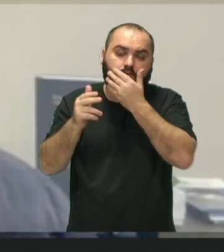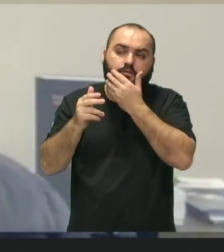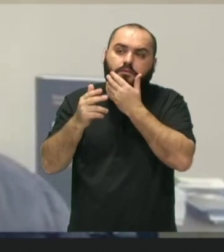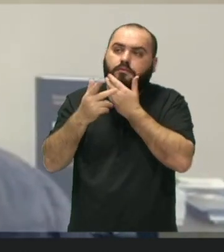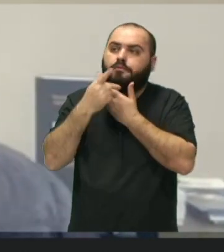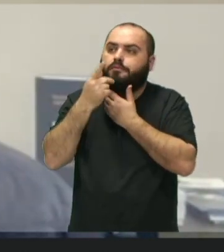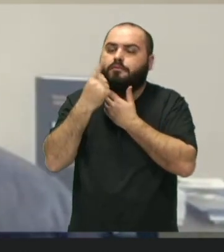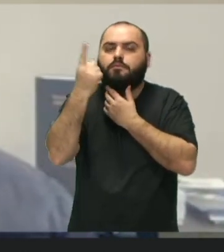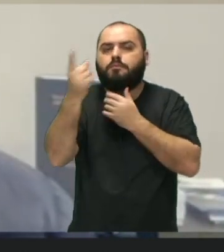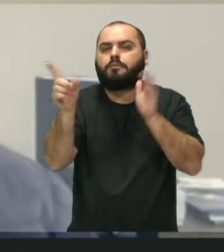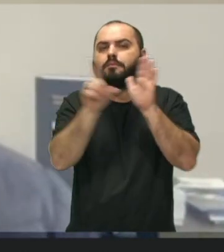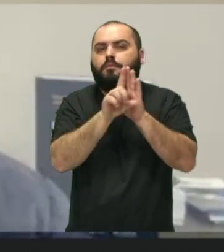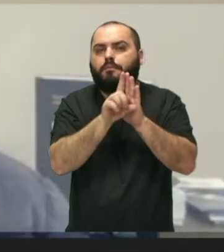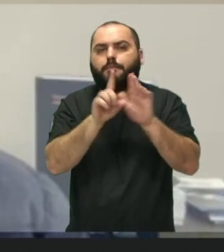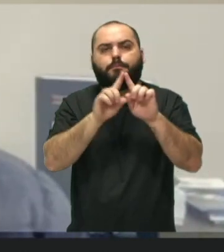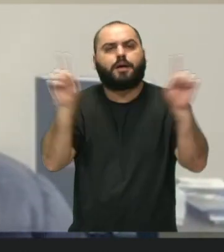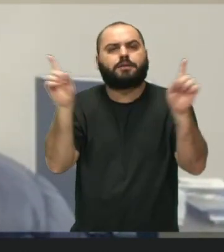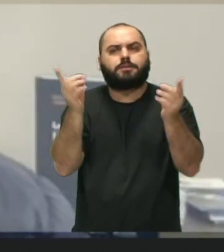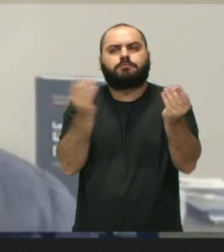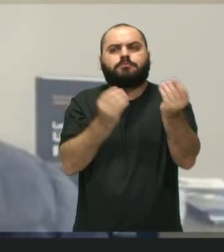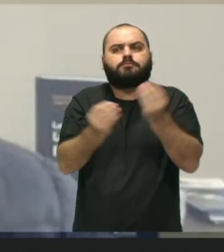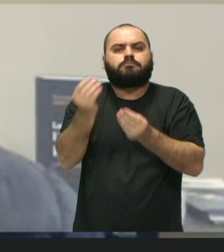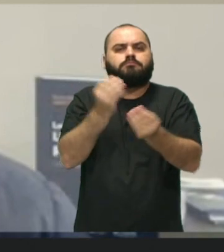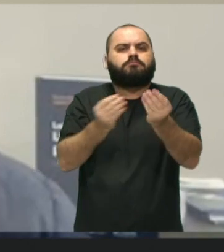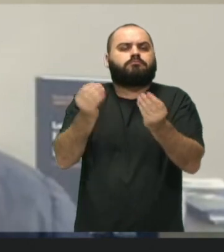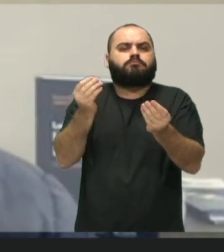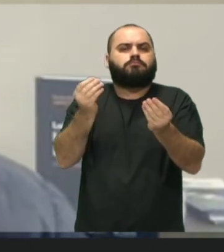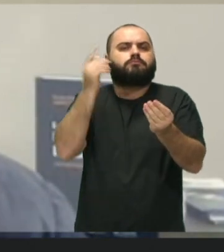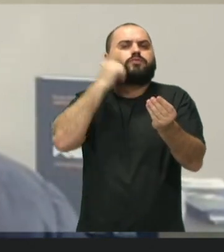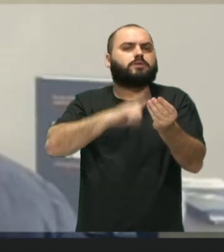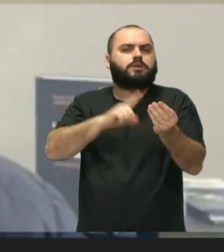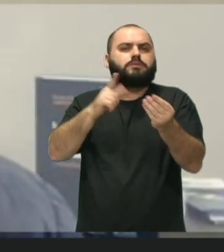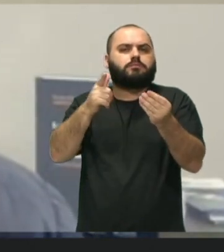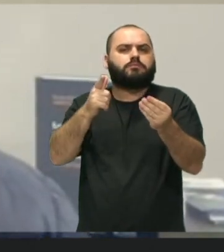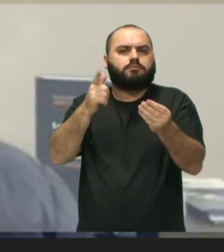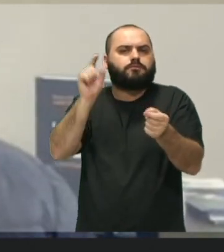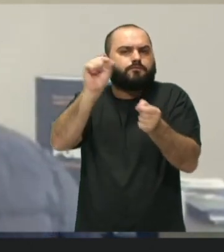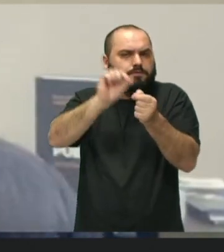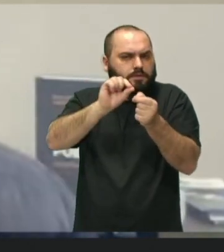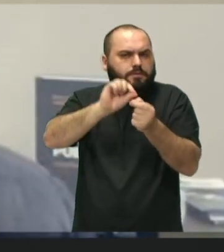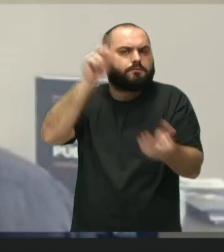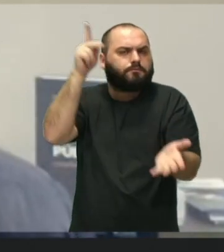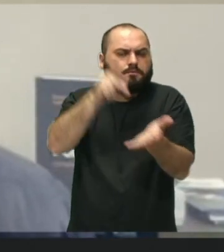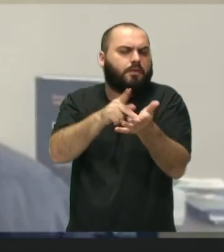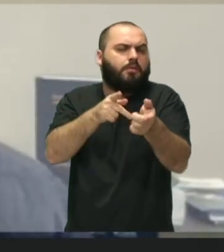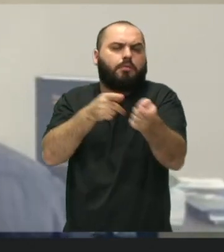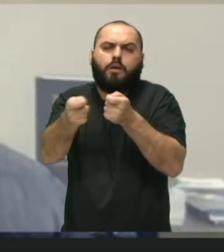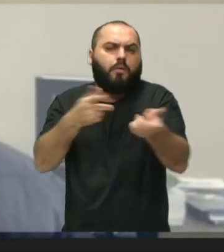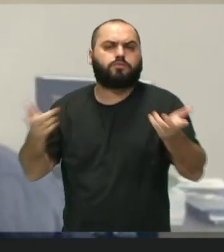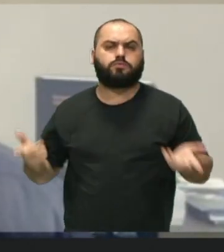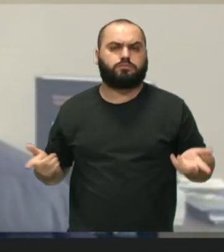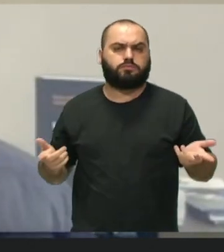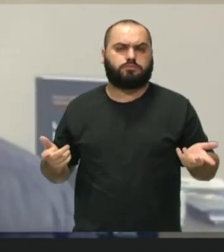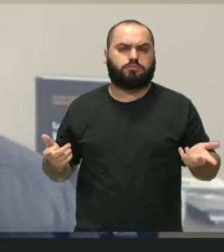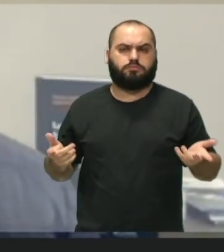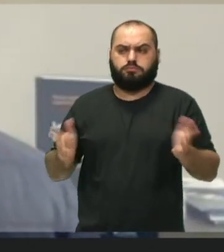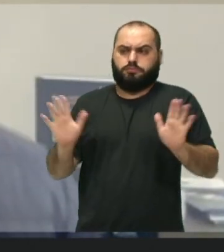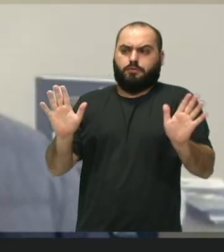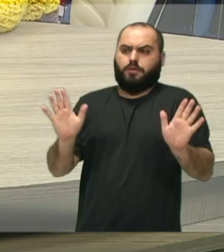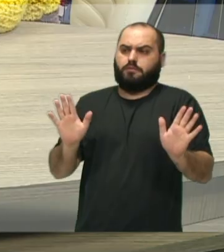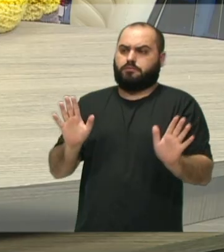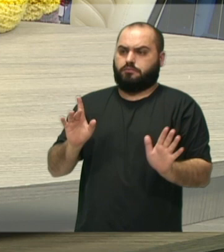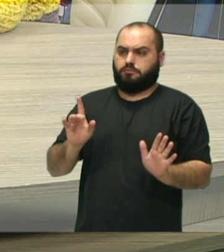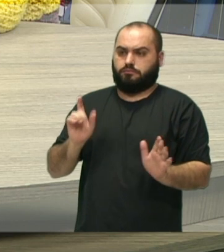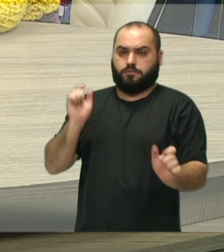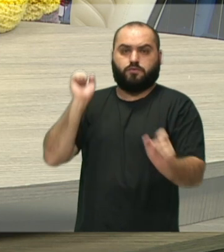lei, mas uma lei de uma forma muito mais prática, para eles poderem digerir e realmente fazerem ver que isso é negócio, né? Ninguém aqui está querendo fazer